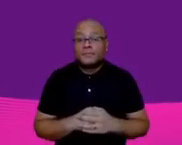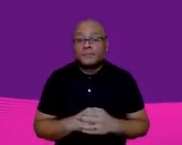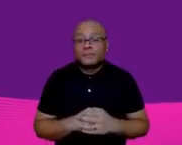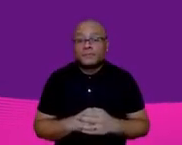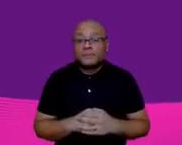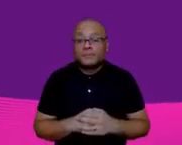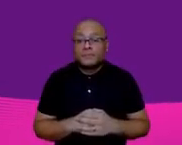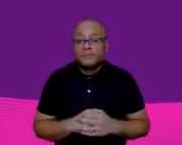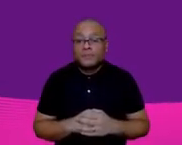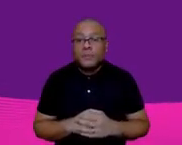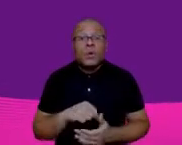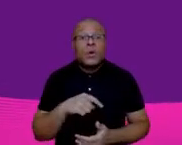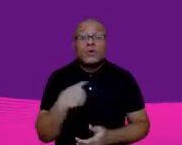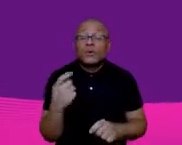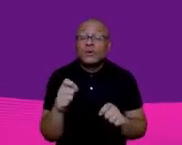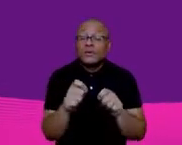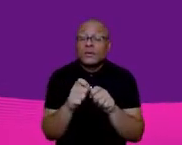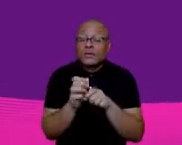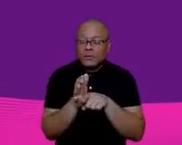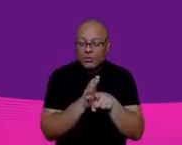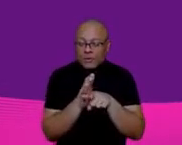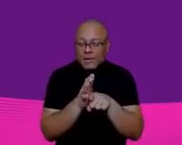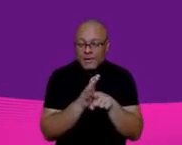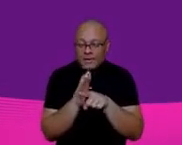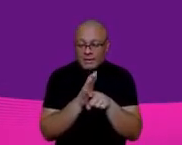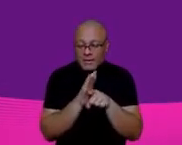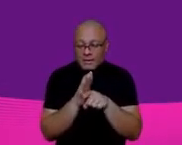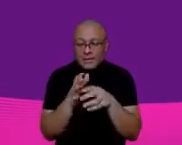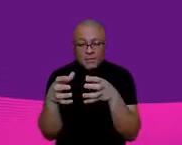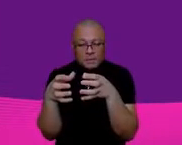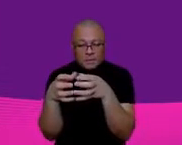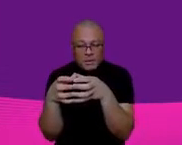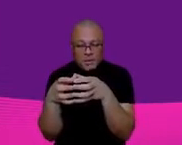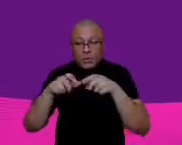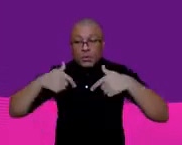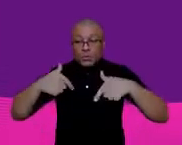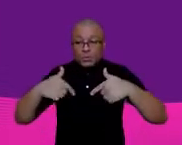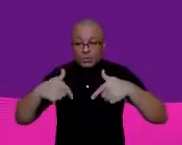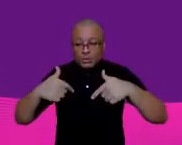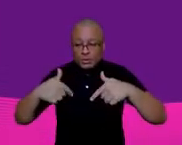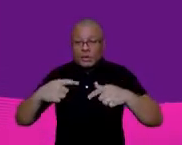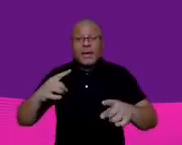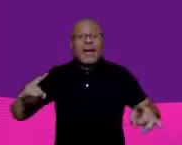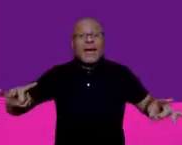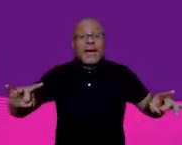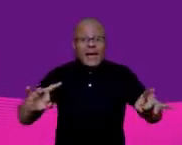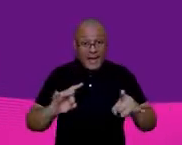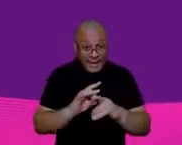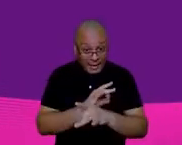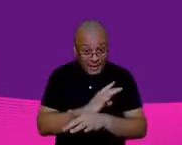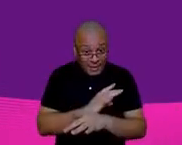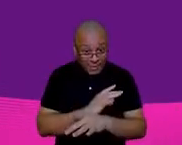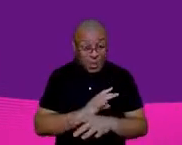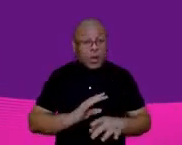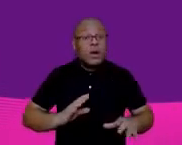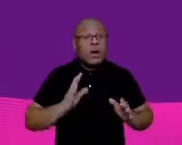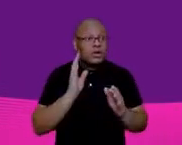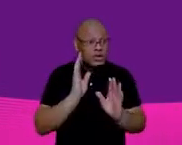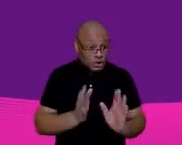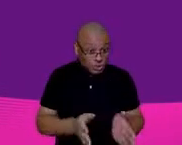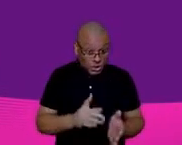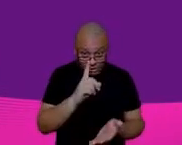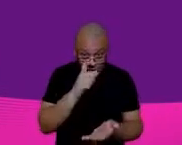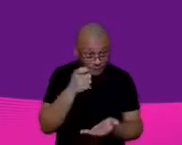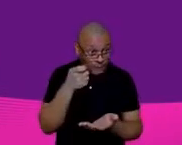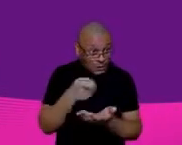Nós fazemos uma análise pela equipe e depois que segmentamos o processo,